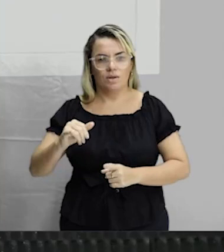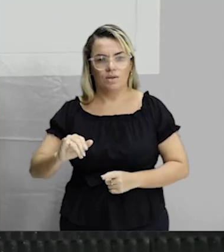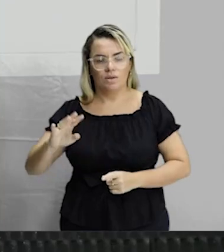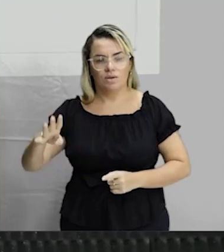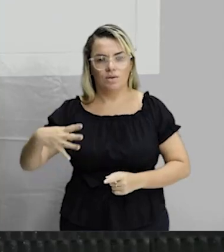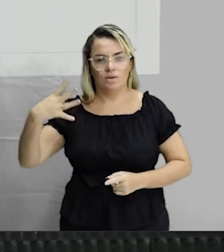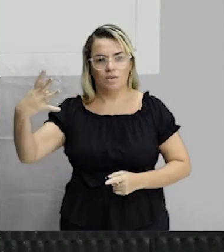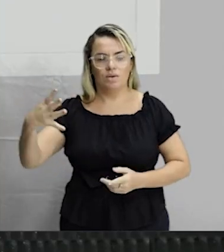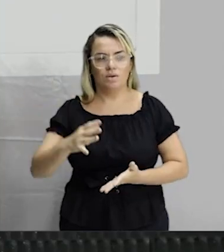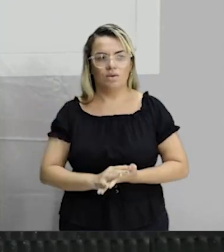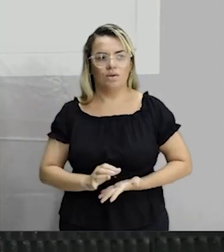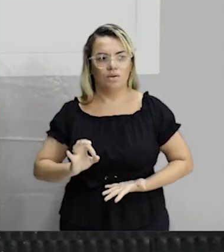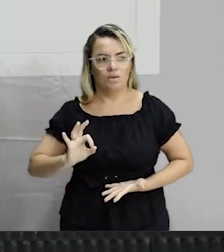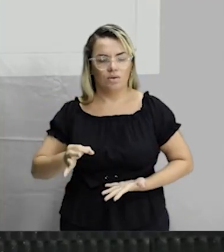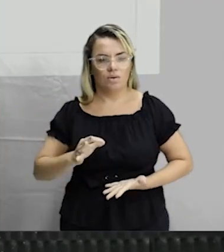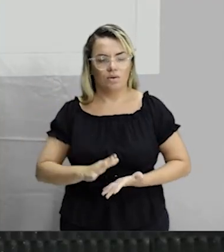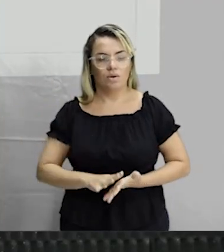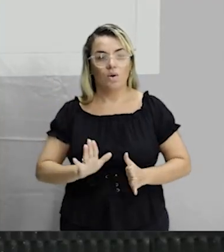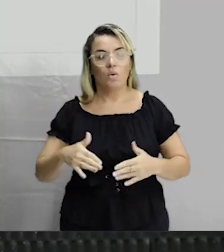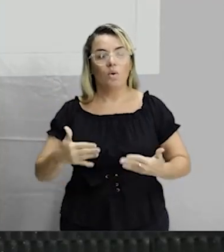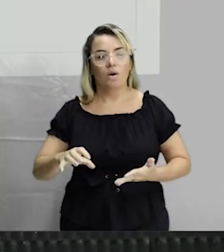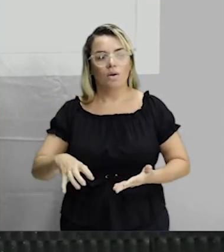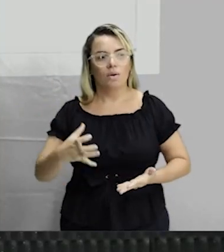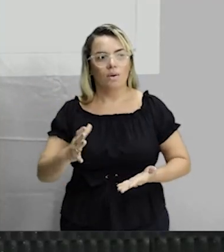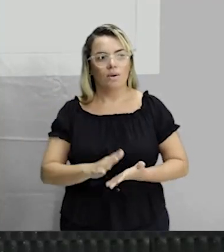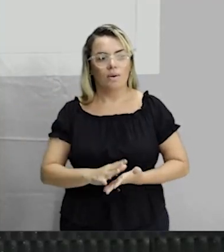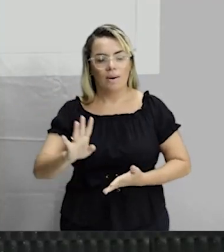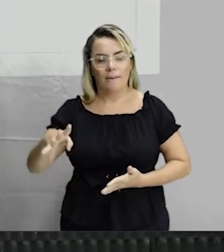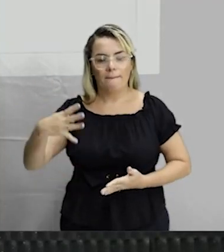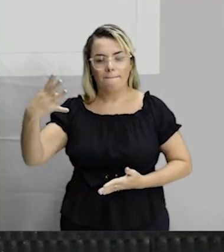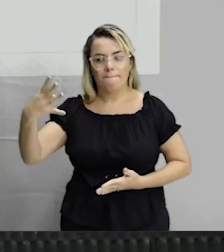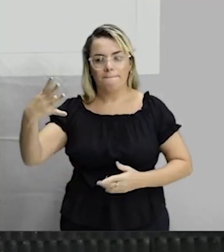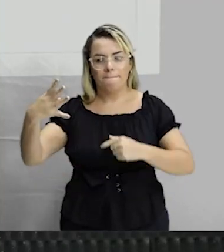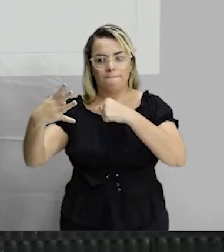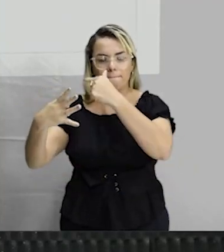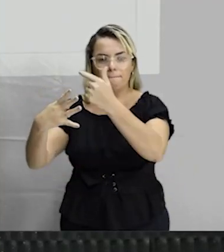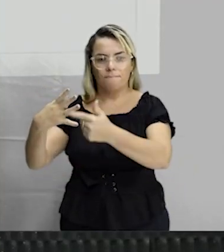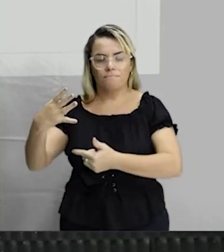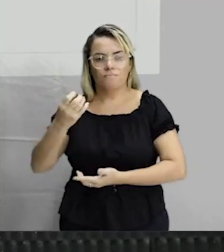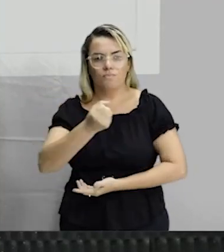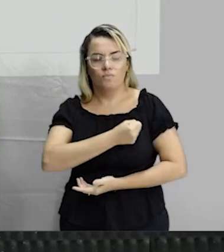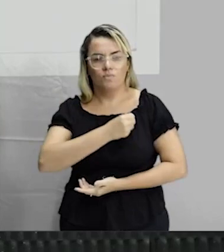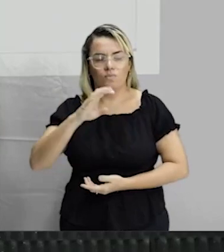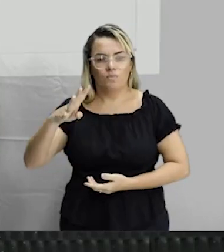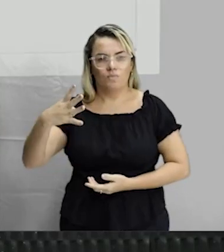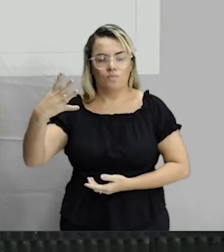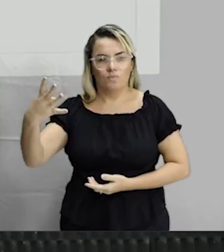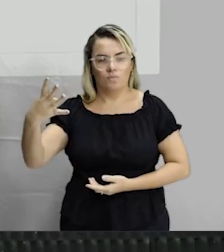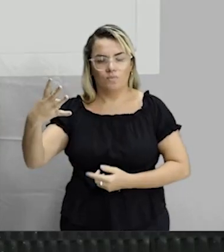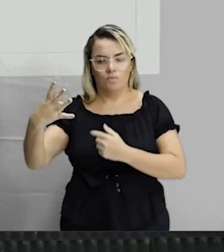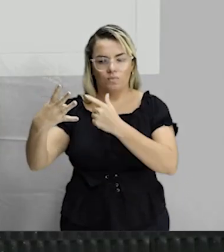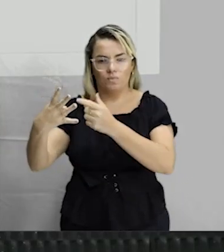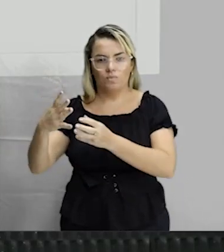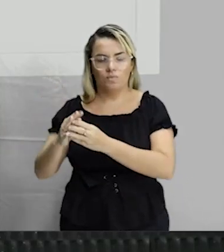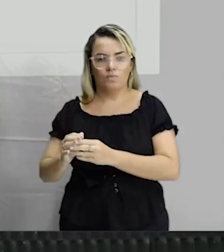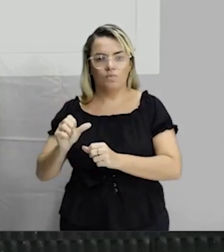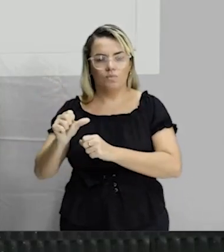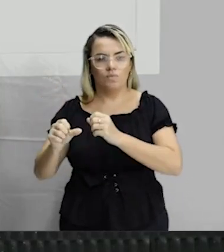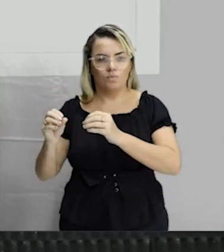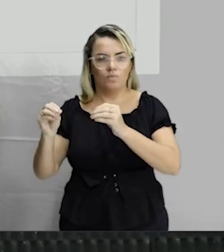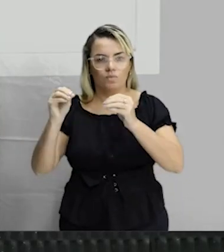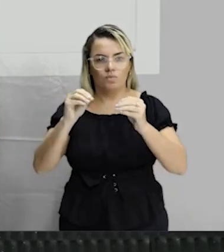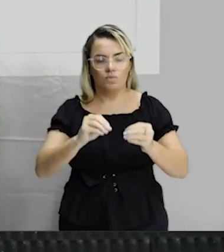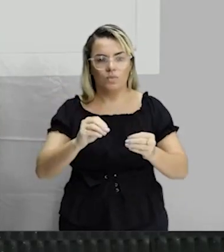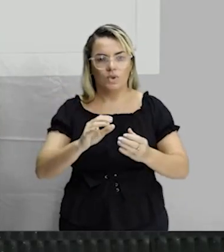Certo? Ora, turma, o que acontece? Essa potência aqui, uma potência passa de um lado para outro na forma